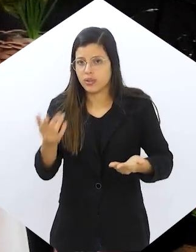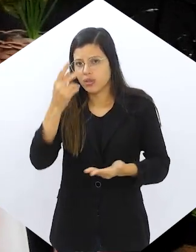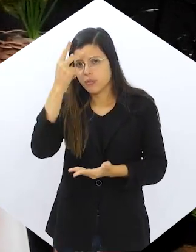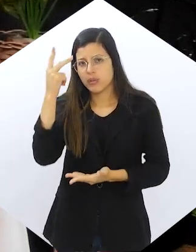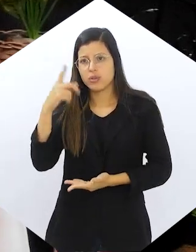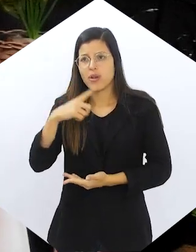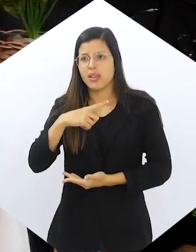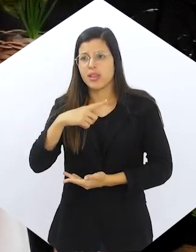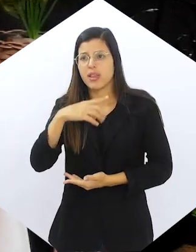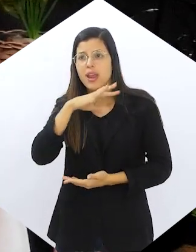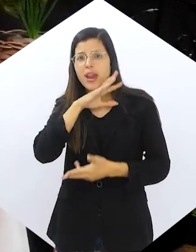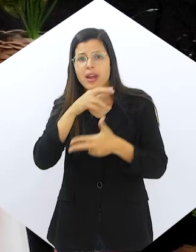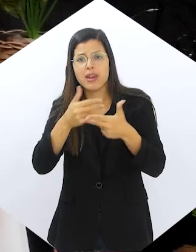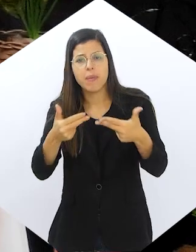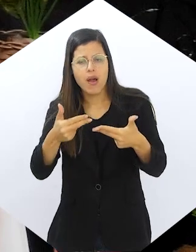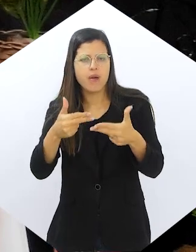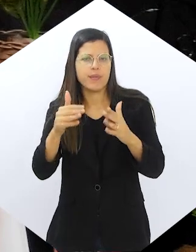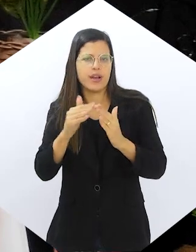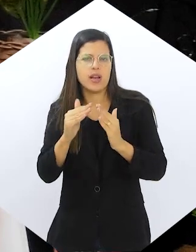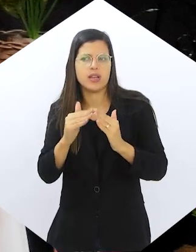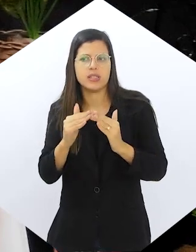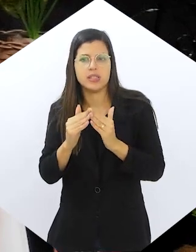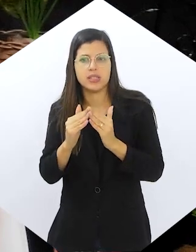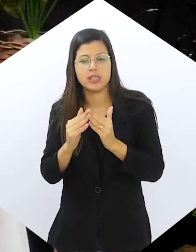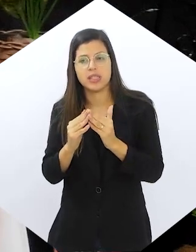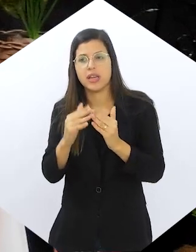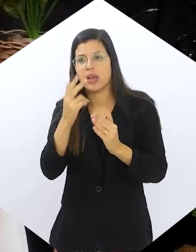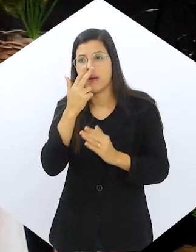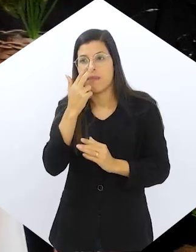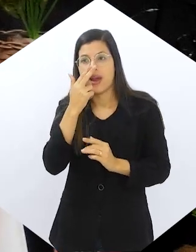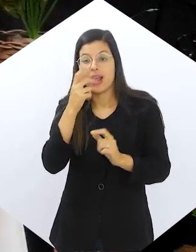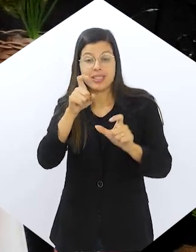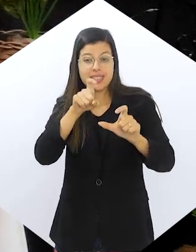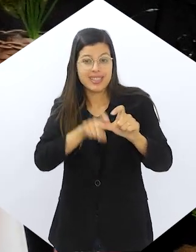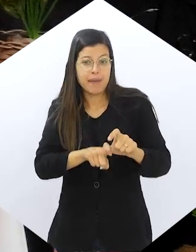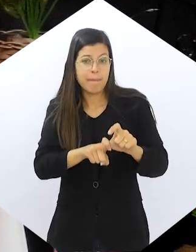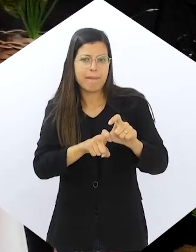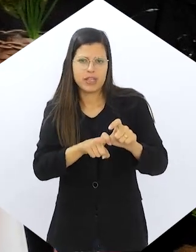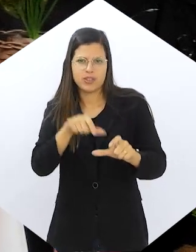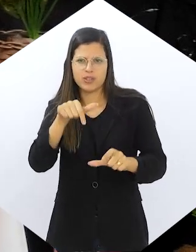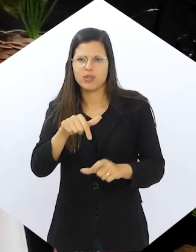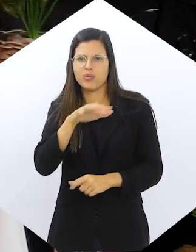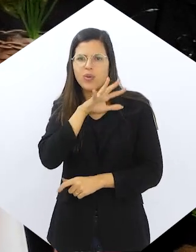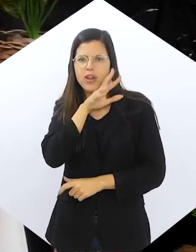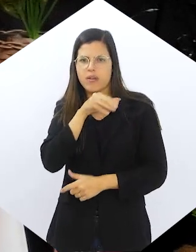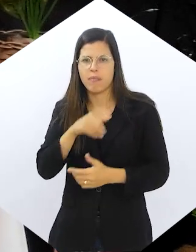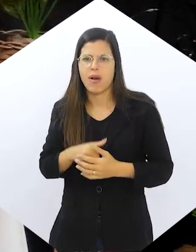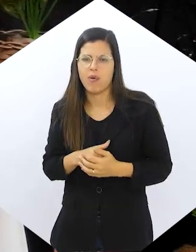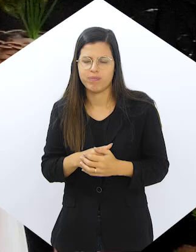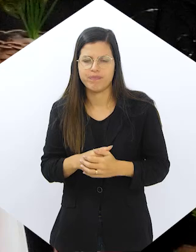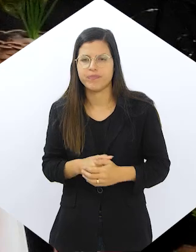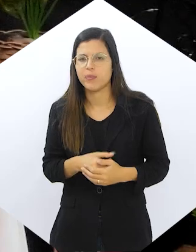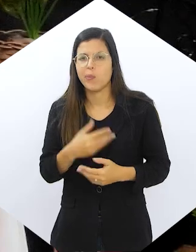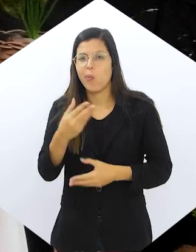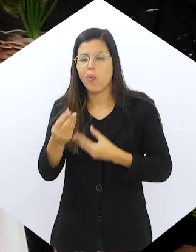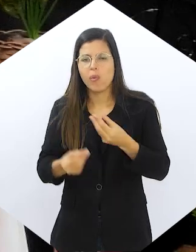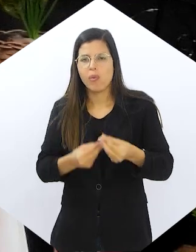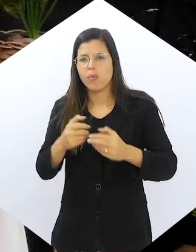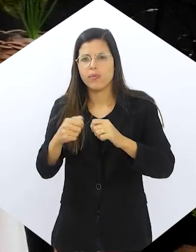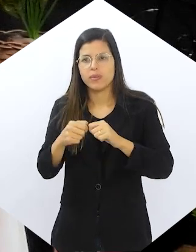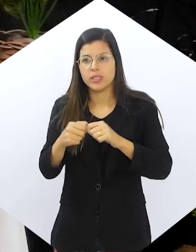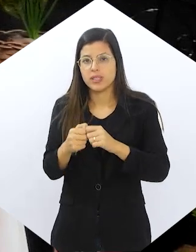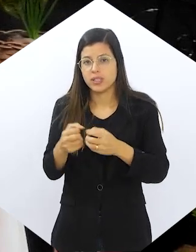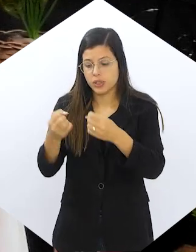pessoas hoje têm animais em casa e se tornaram meio que dependentes desses animais, né? Como